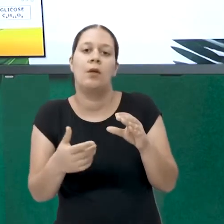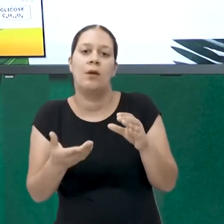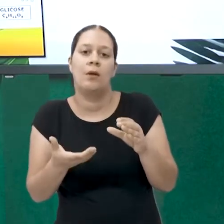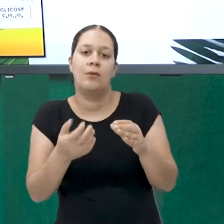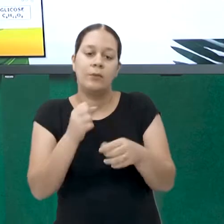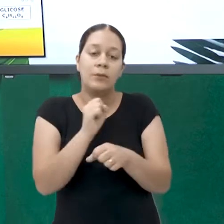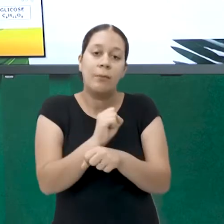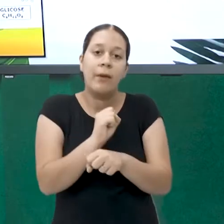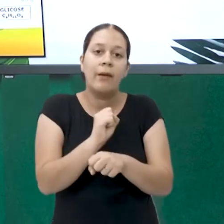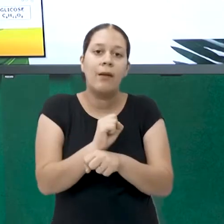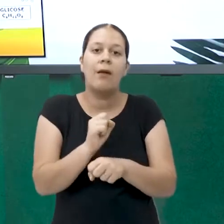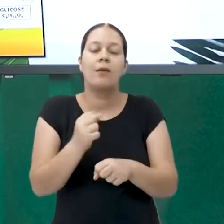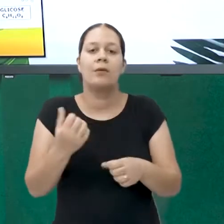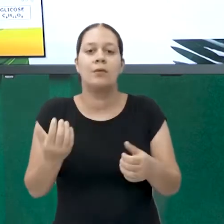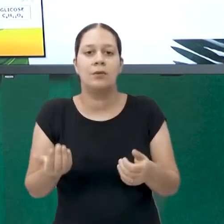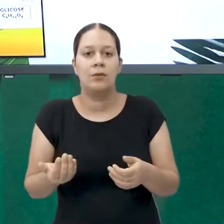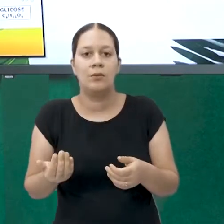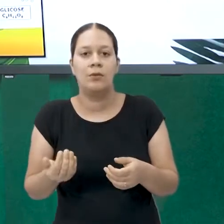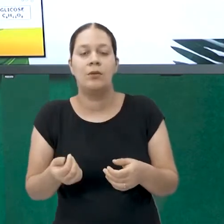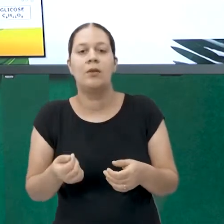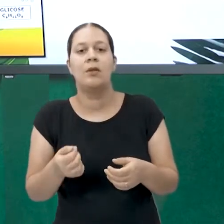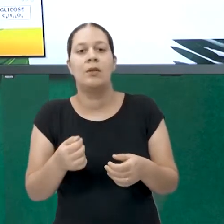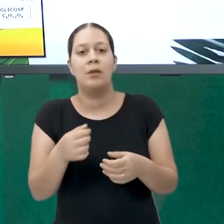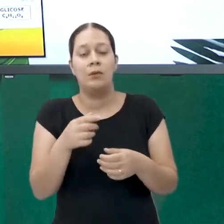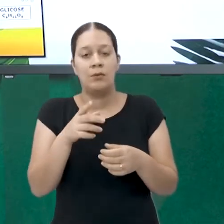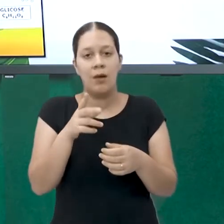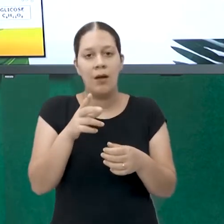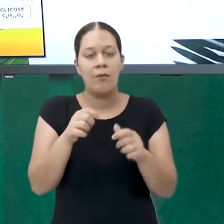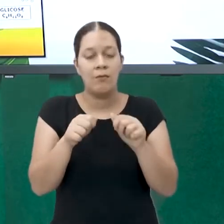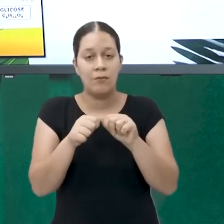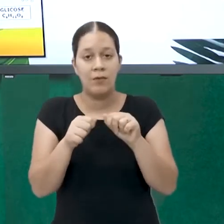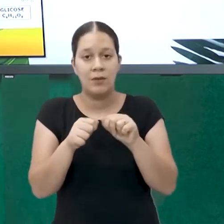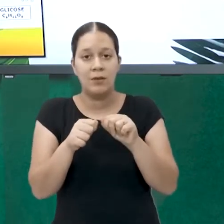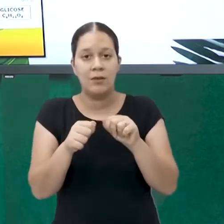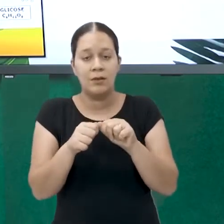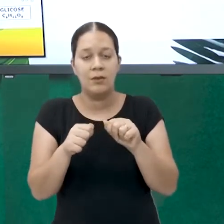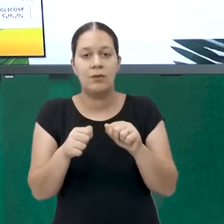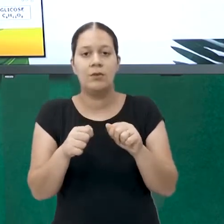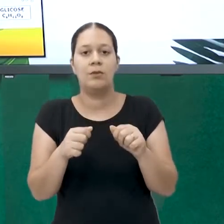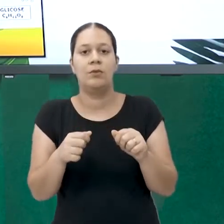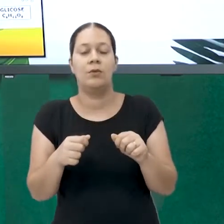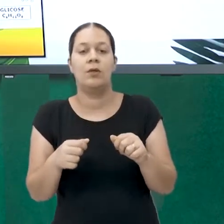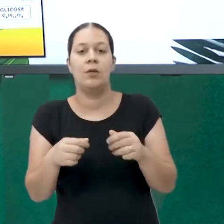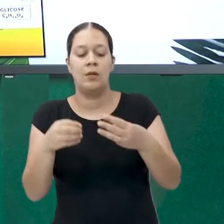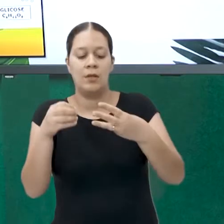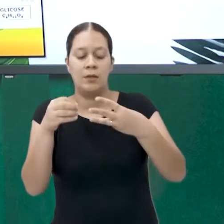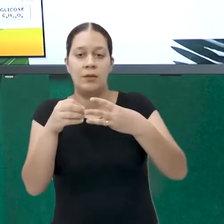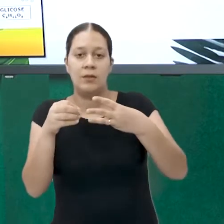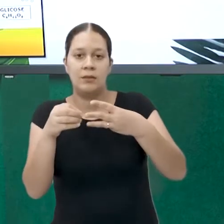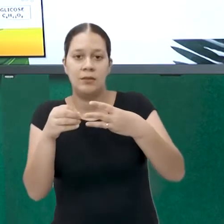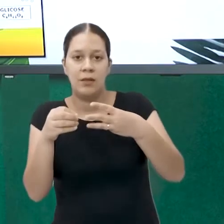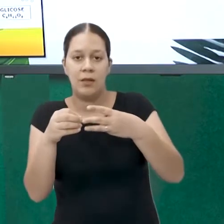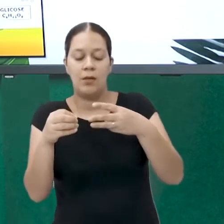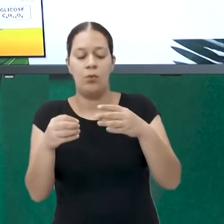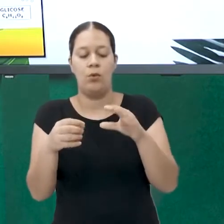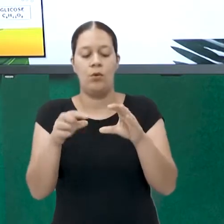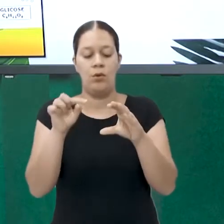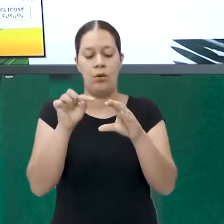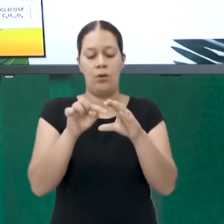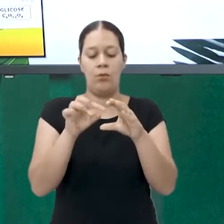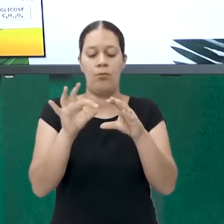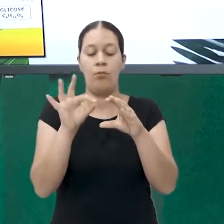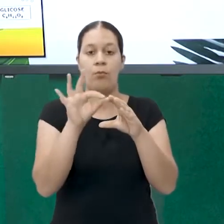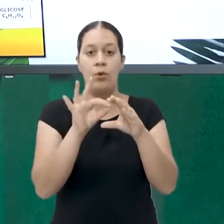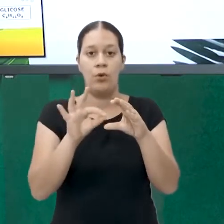É bom sempre lembrar onde acontece, né? Nos procariontes vai acontecer no próprio citosol, porque a célula procarionte não tem muita coisa, né? Então não dá